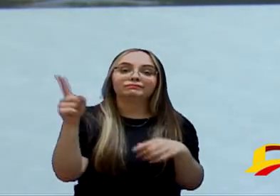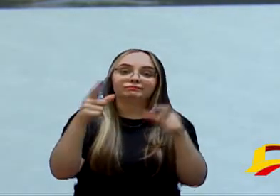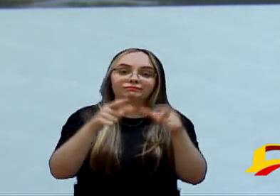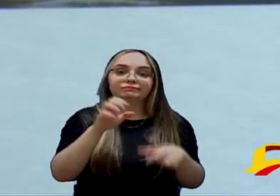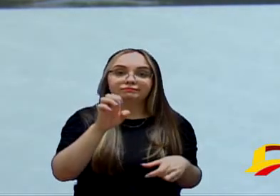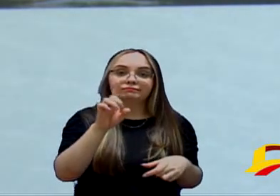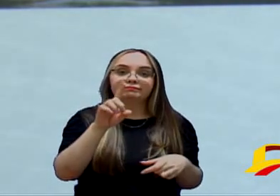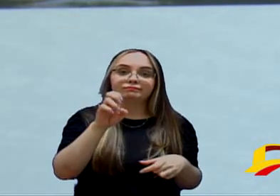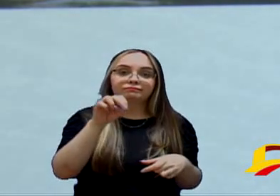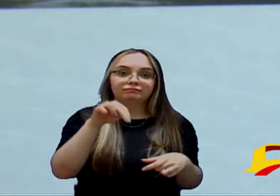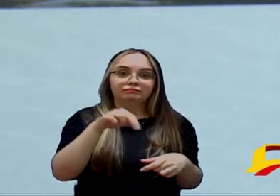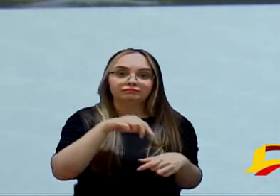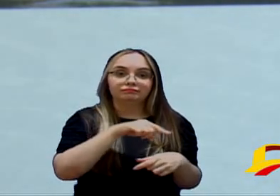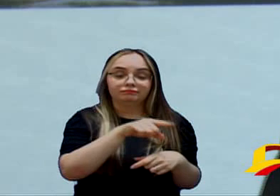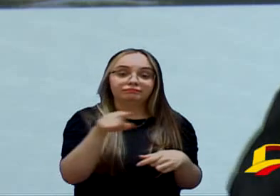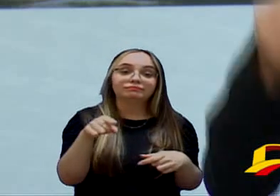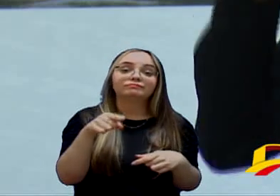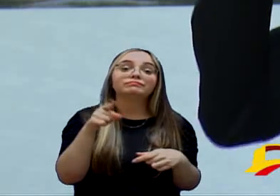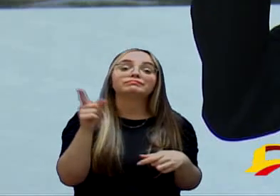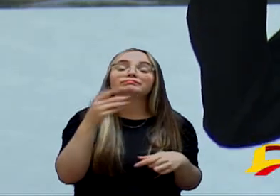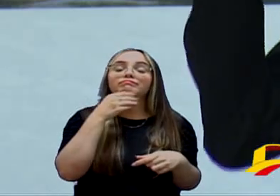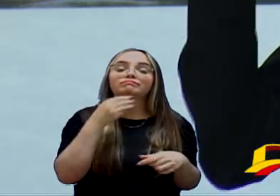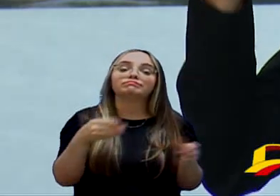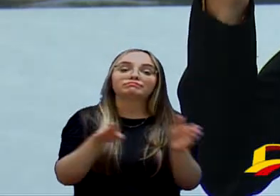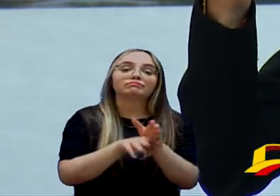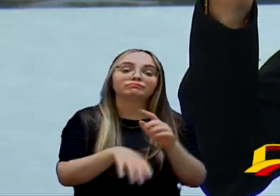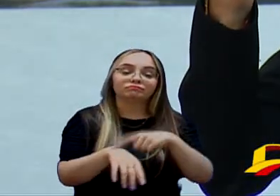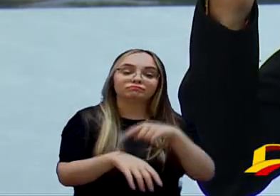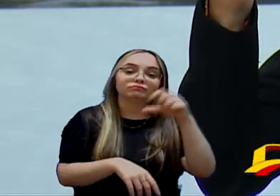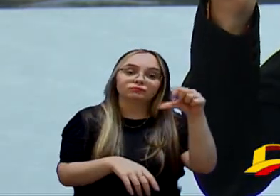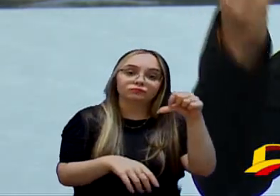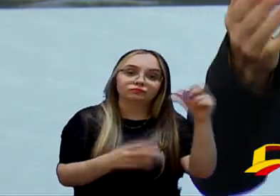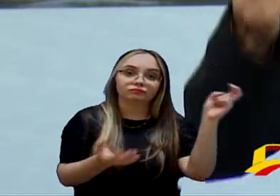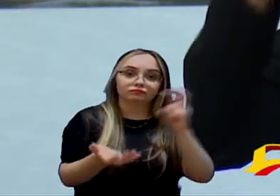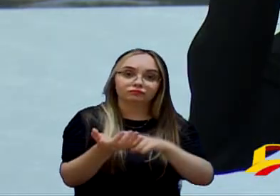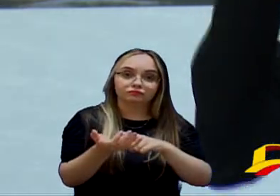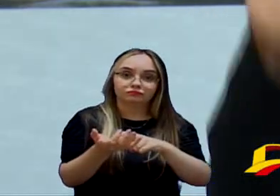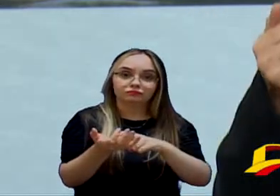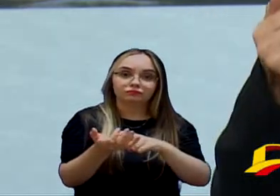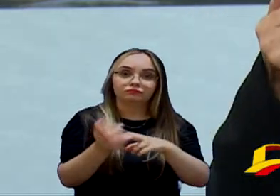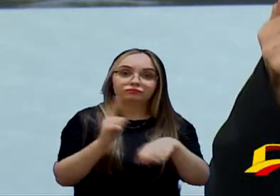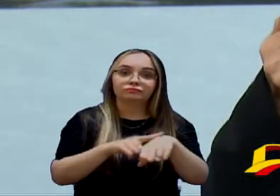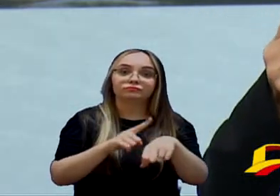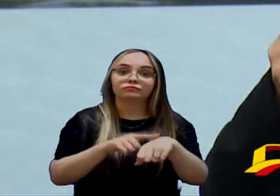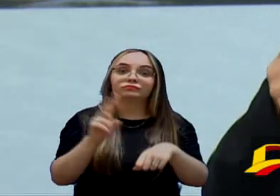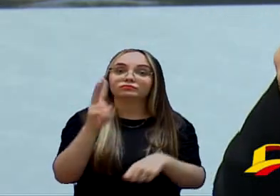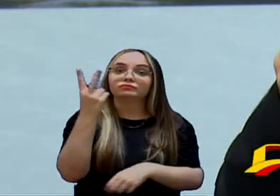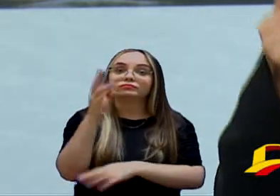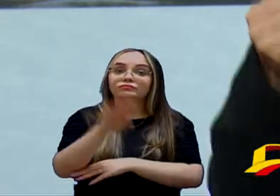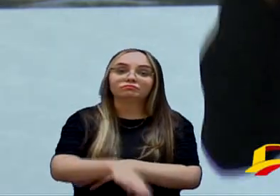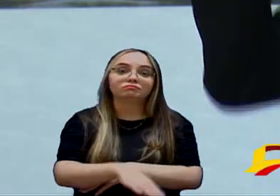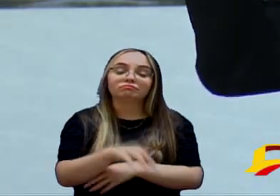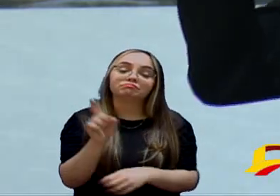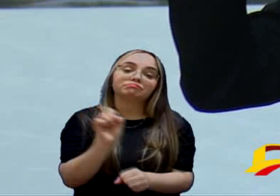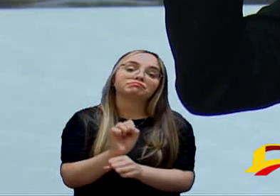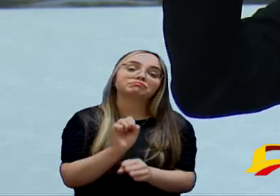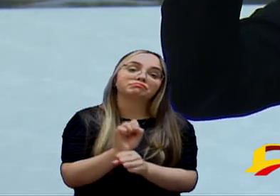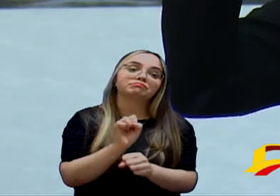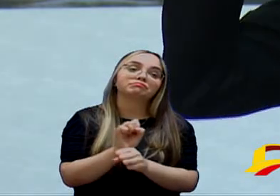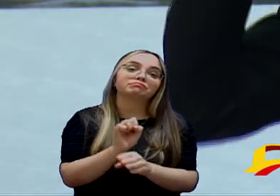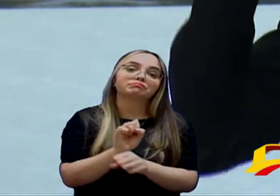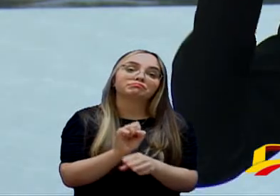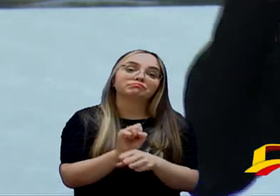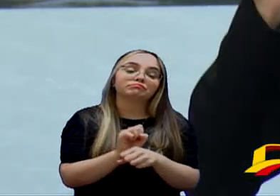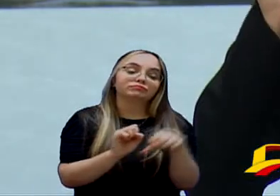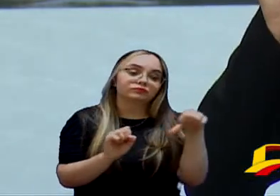e o senhor acredita vocês vereadores que ele chegou lá às 9 horas da manhã era duas horas eles ainda tava primeiro das